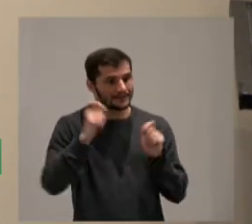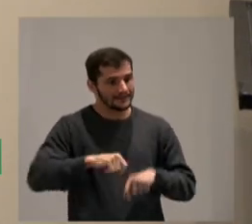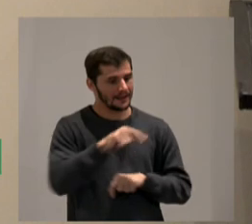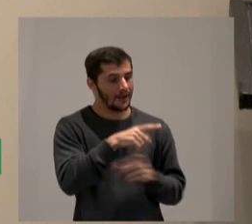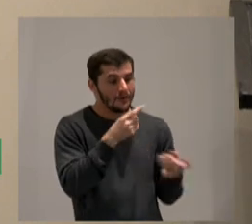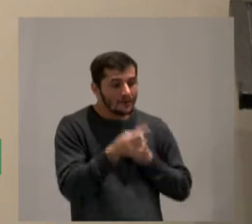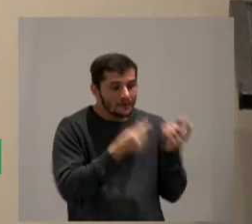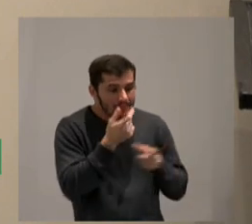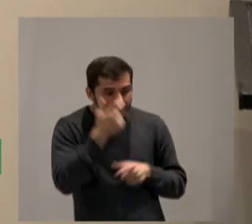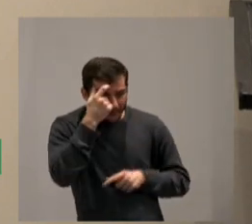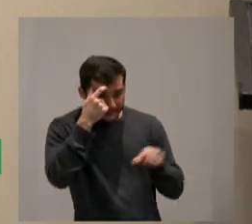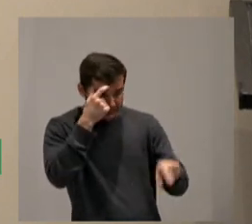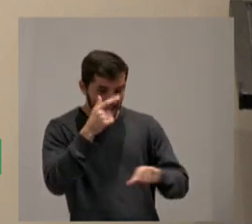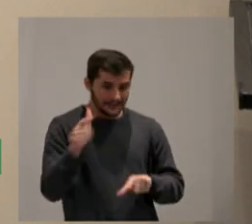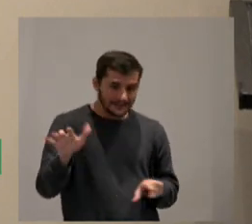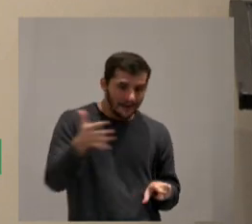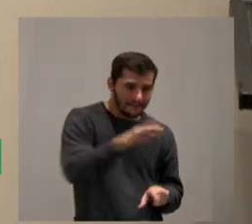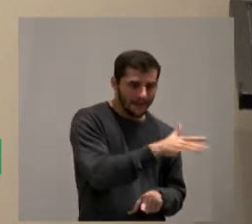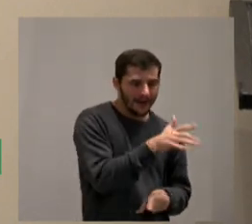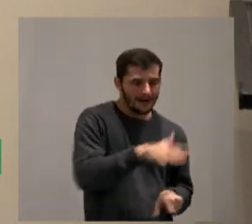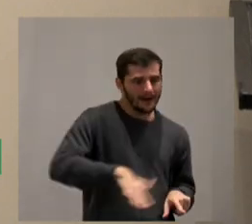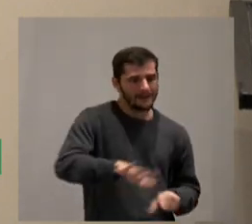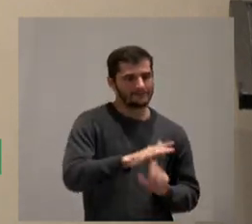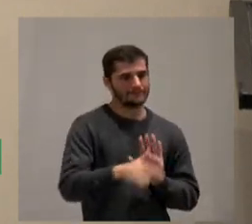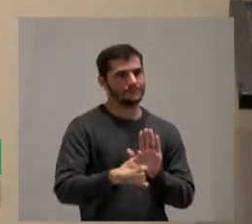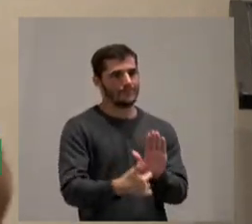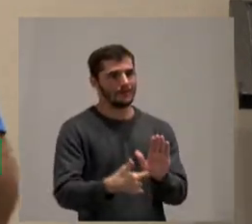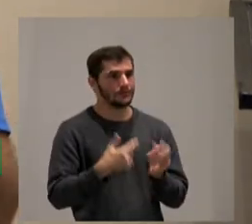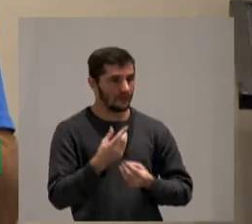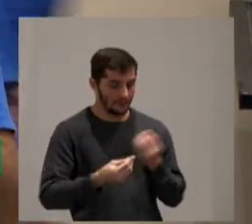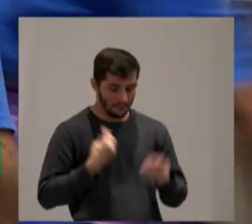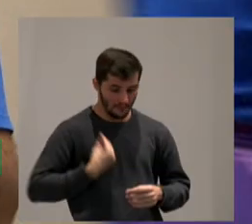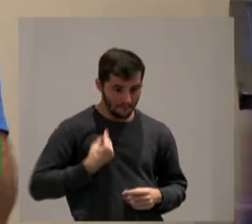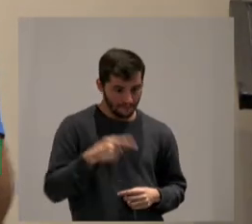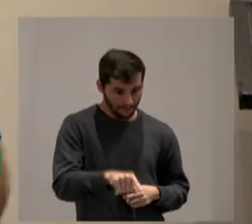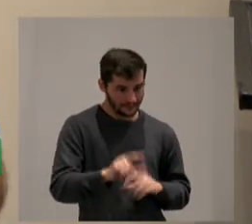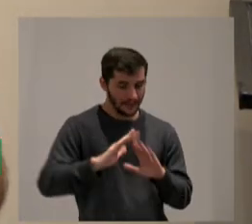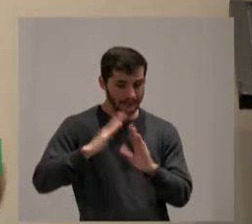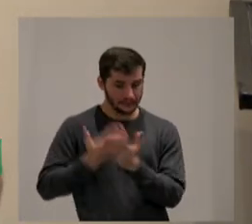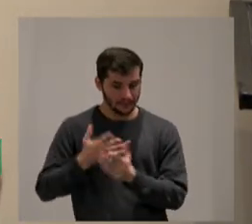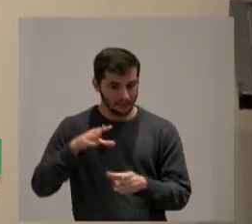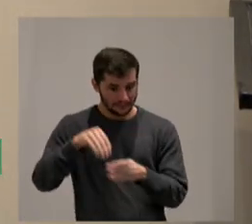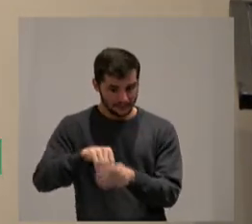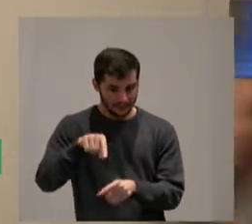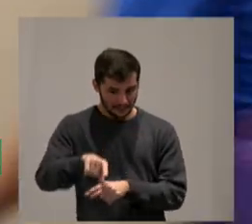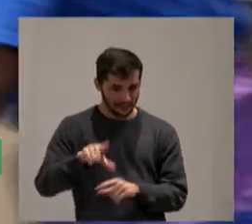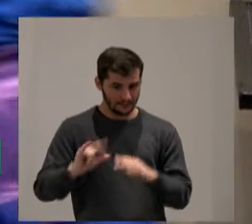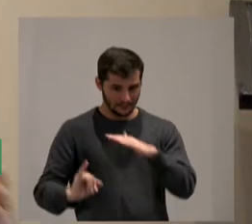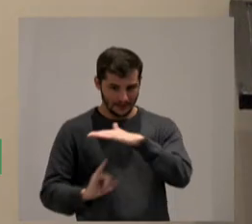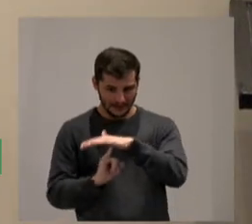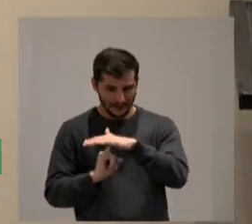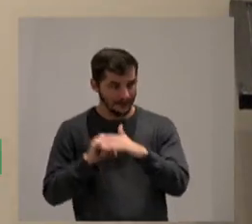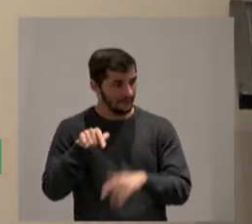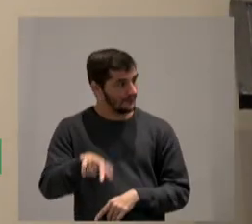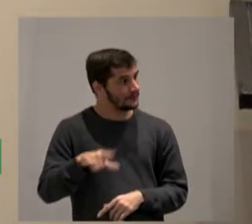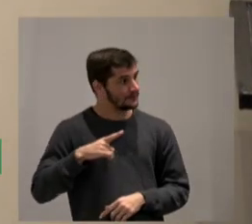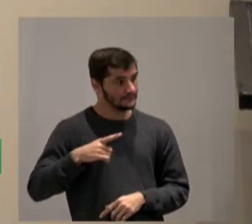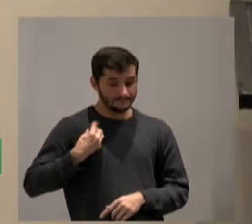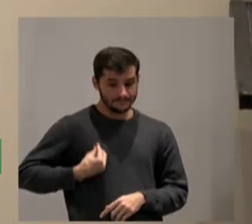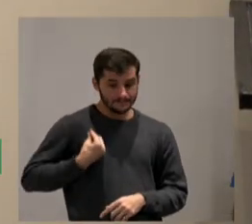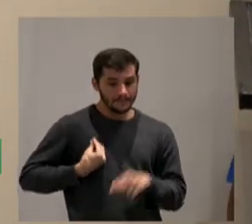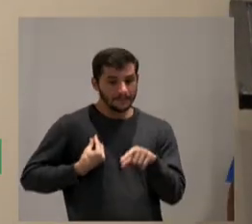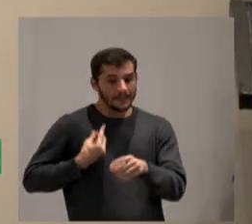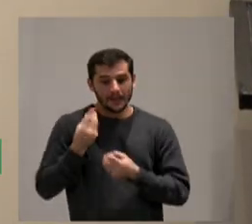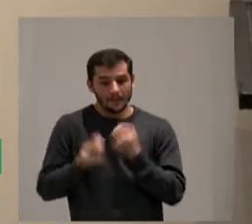para esses espaços. Além disso, lá dentro da nossa escola, do nosso campus, dentro nos